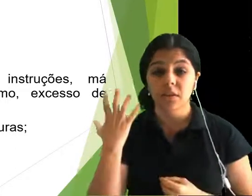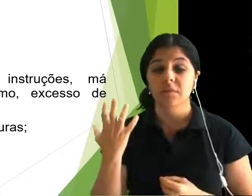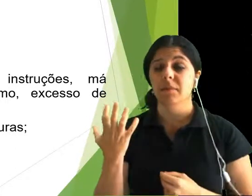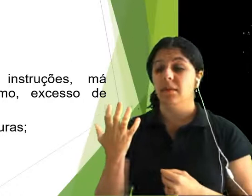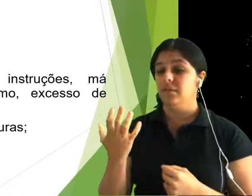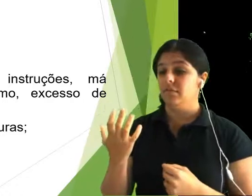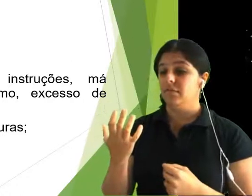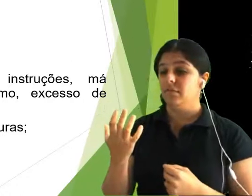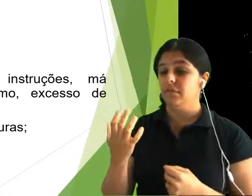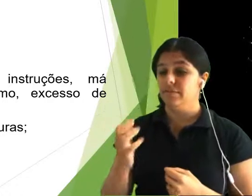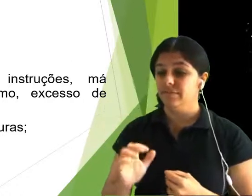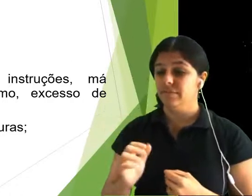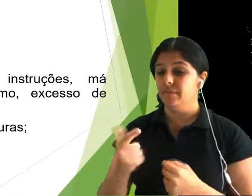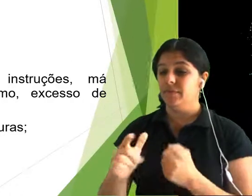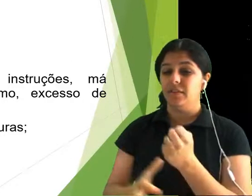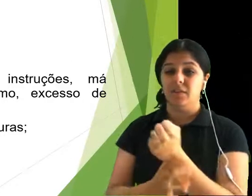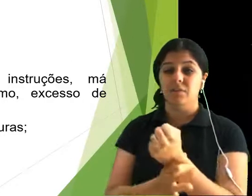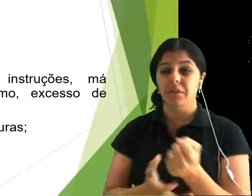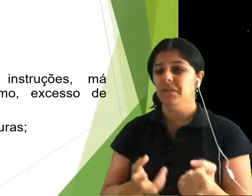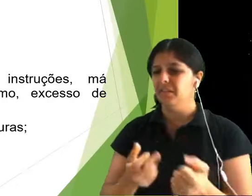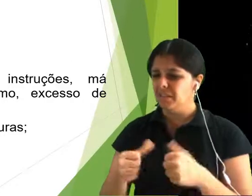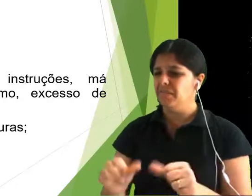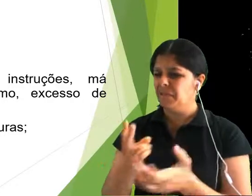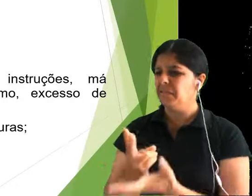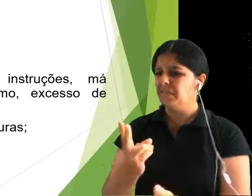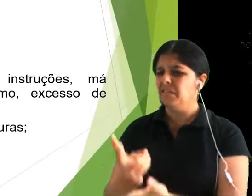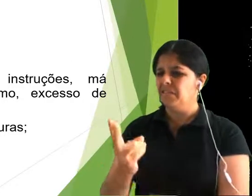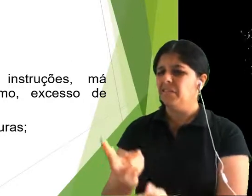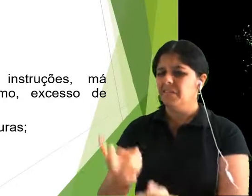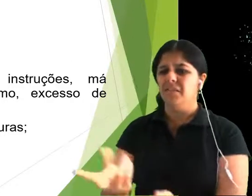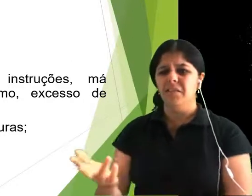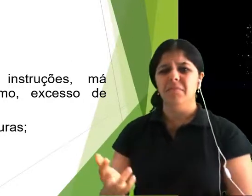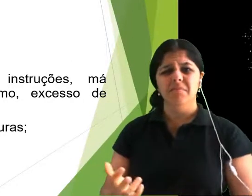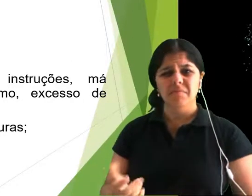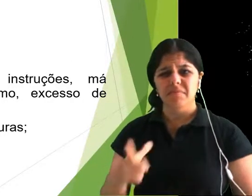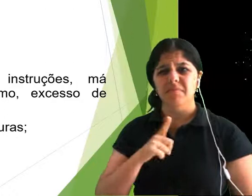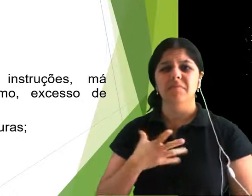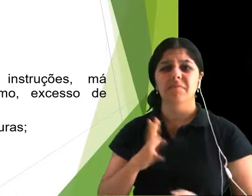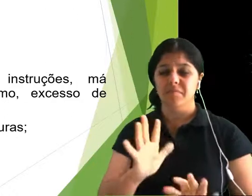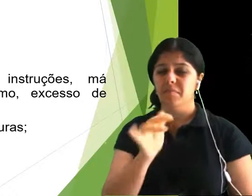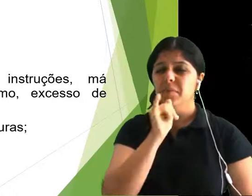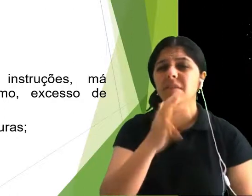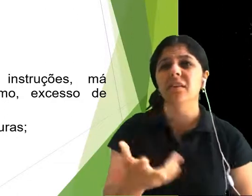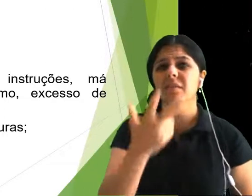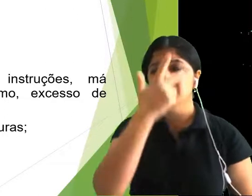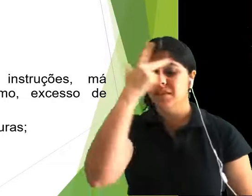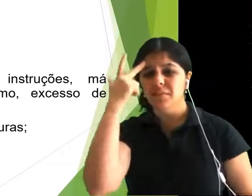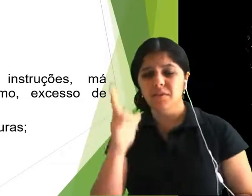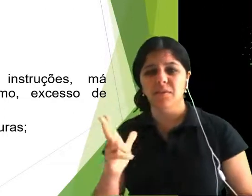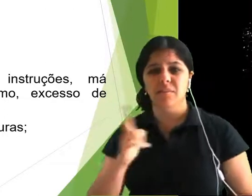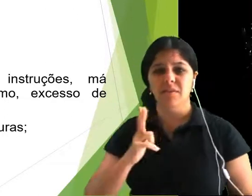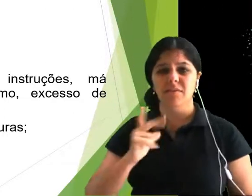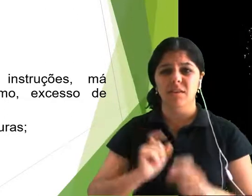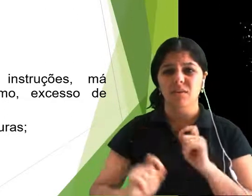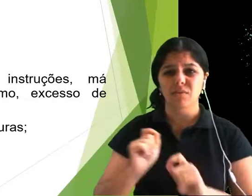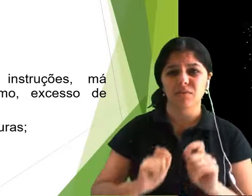condições inseguras ou permitem que elas continuem existindo. Vou explicar. Esses fatores pessoais